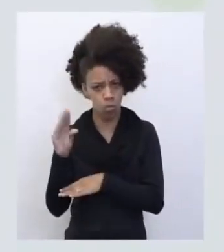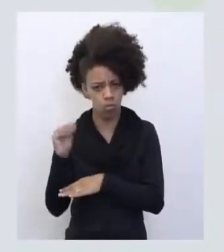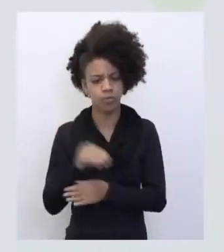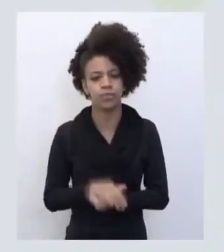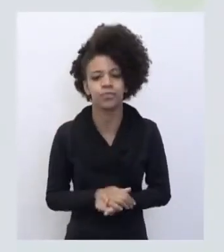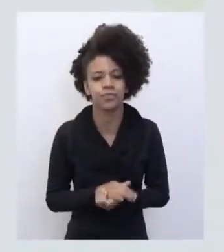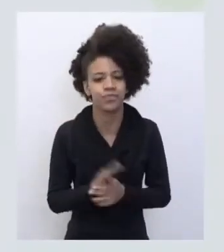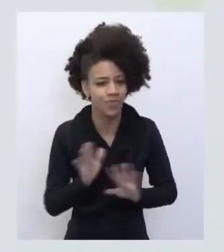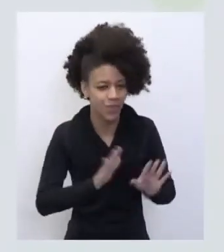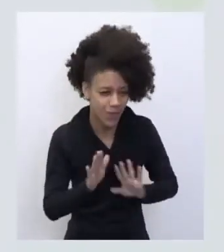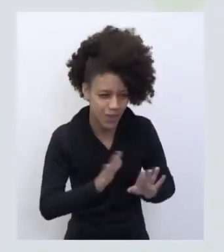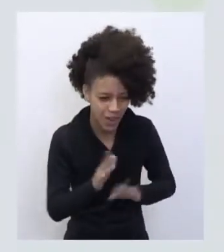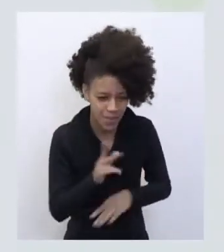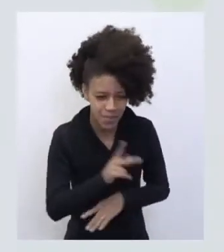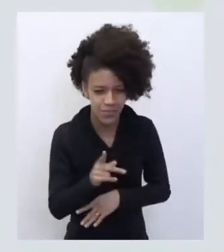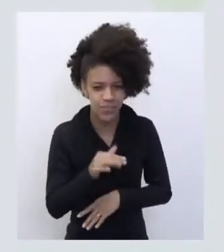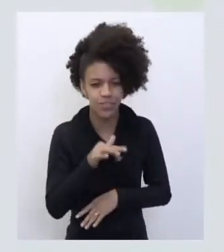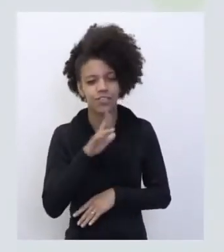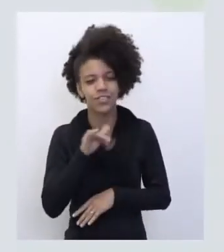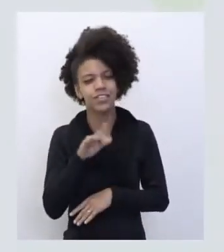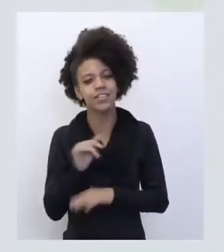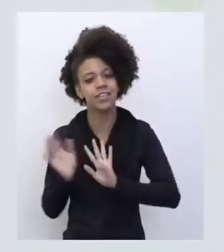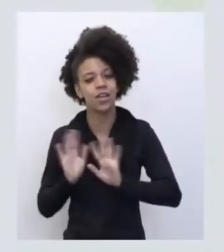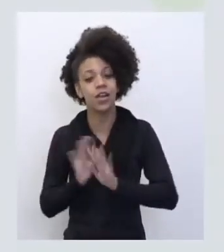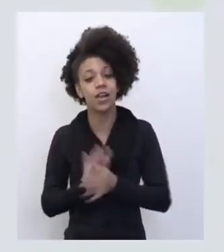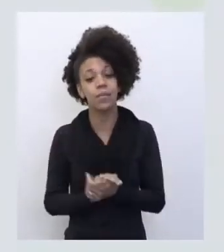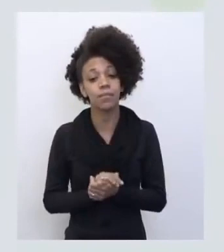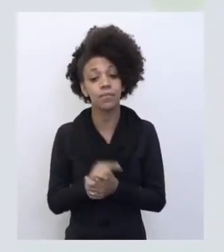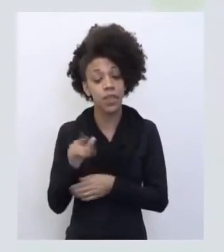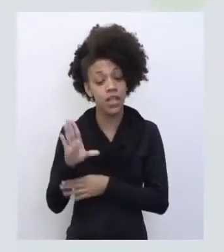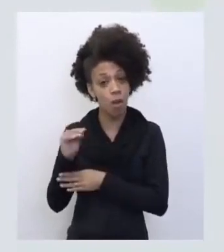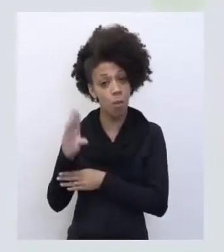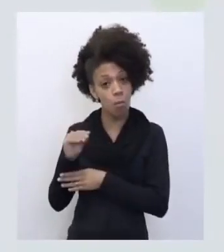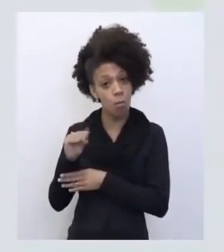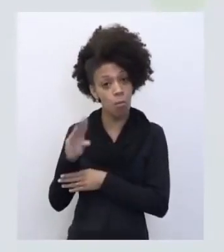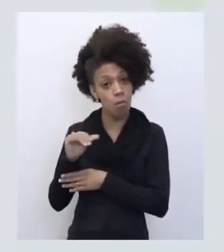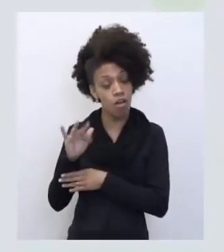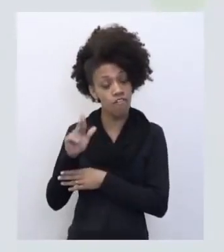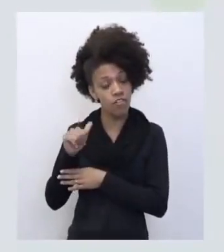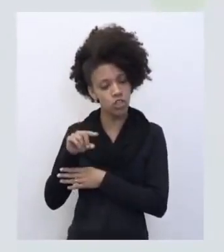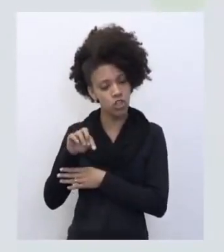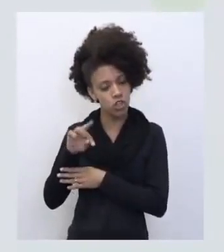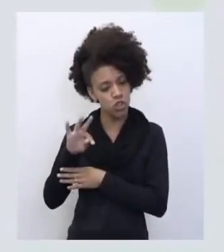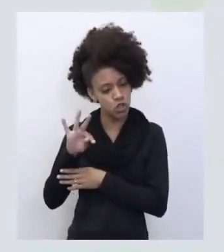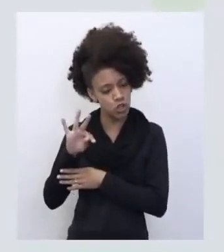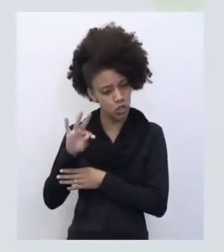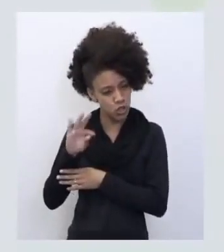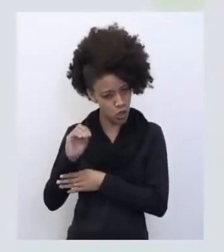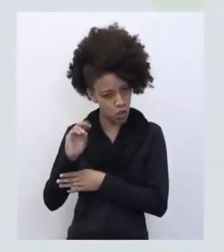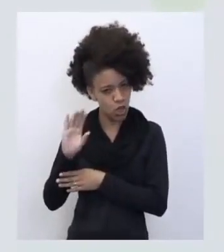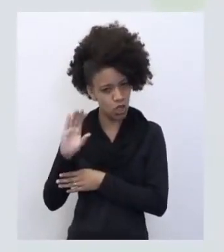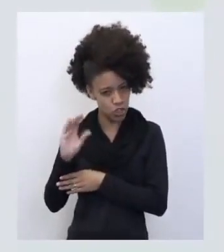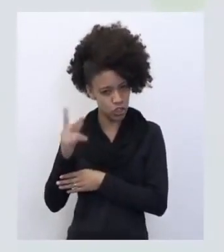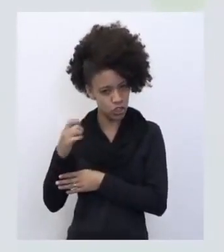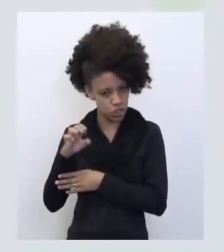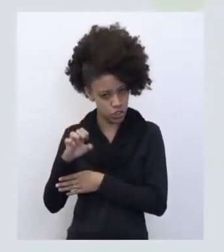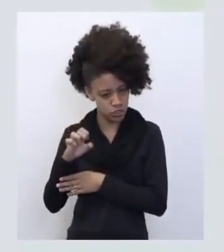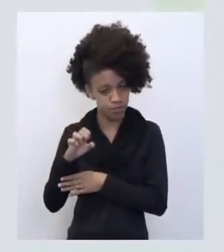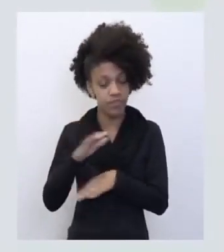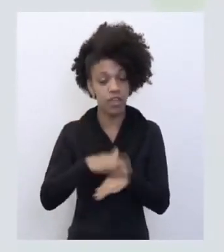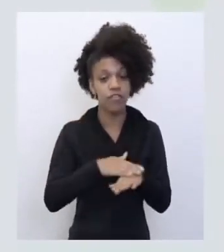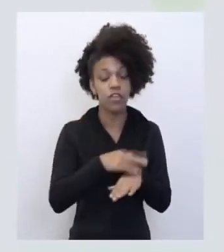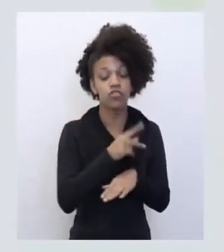Olá, professora Fernanda, olá, alunos. Esses fantoches foram feitos a partir de papelão, papelão